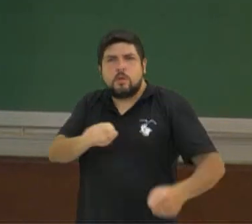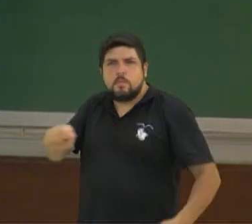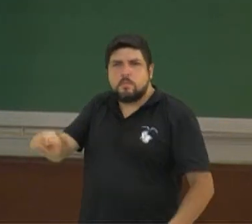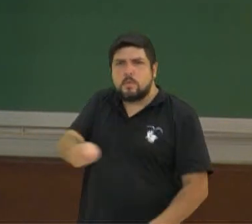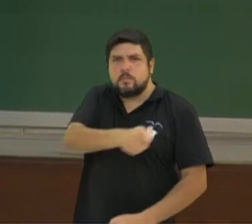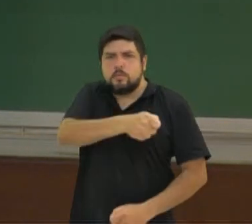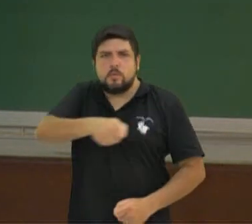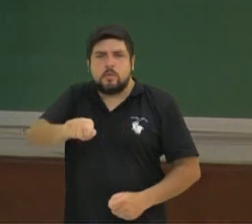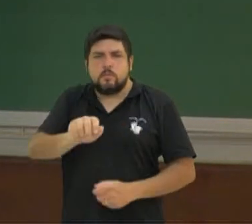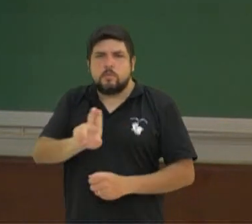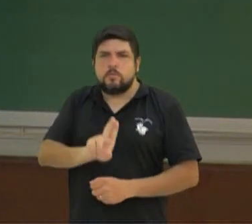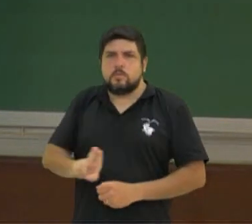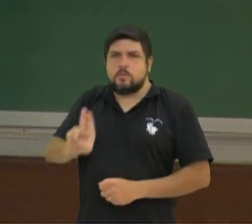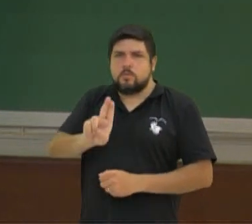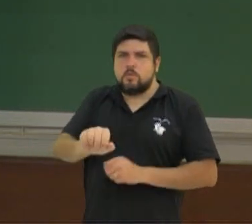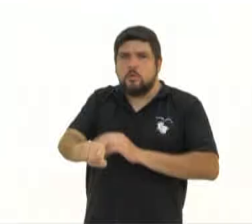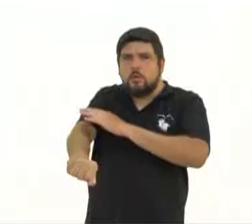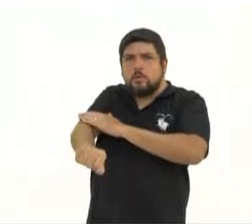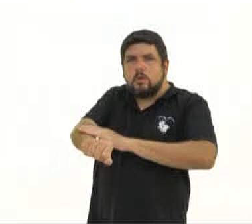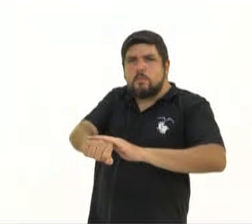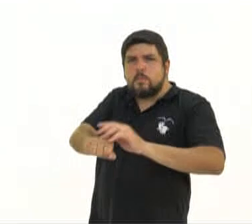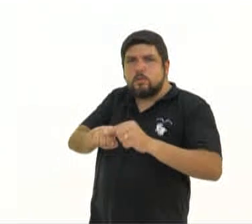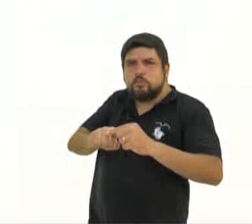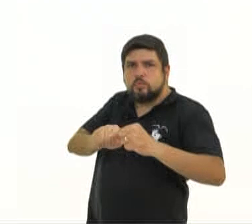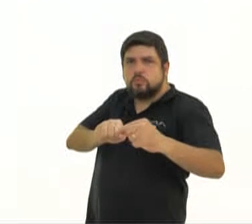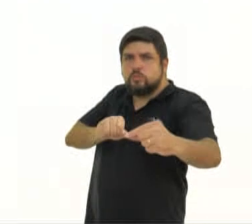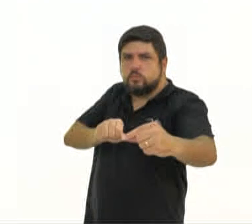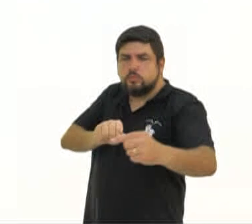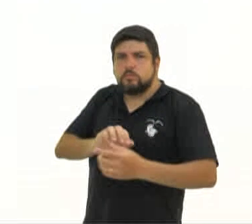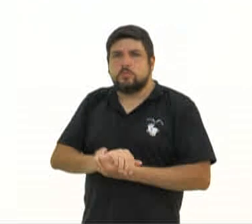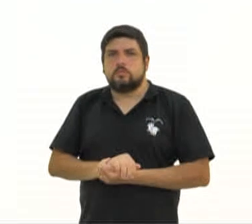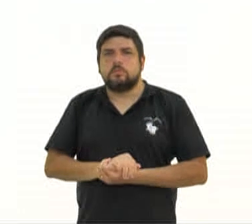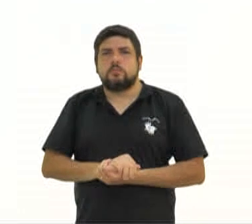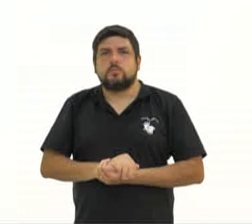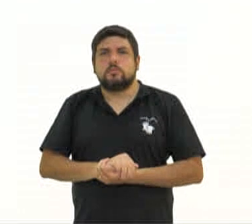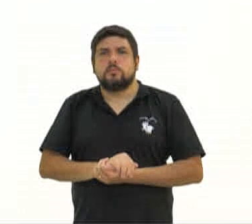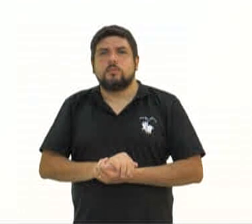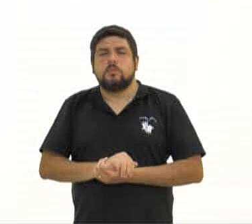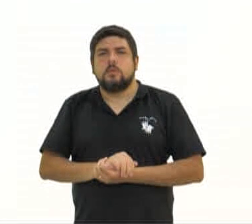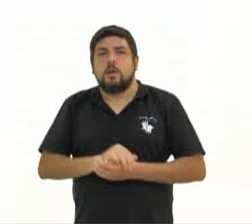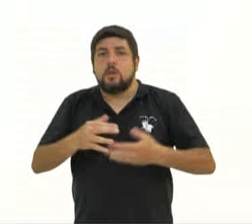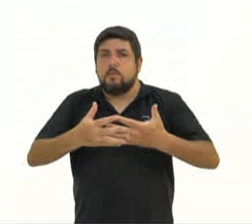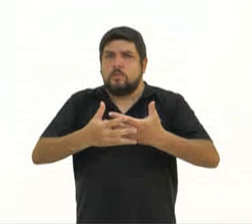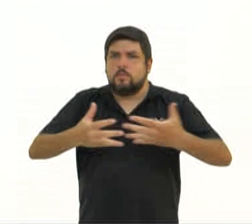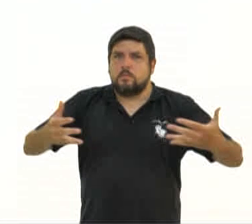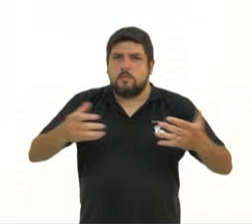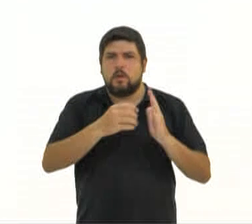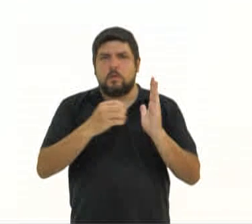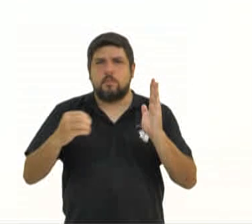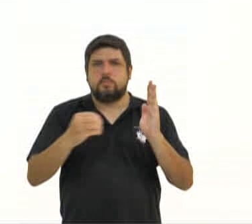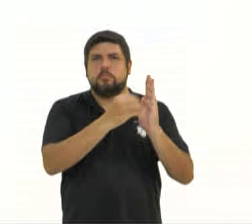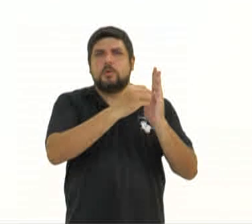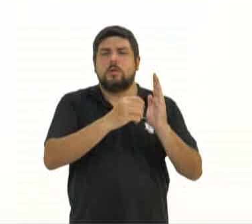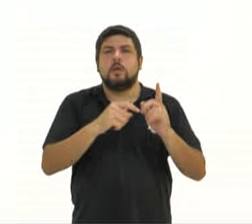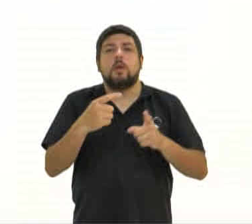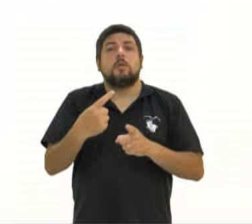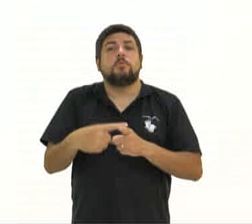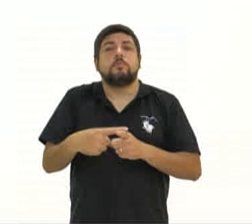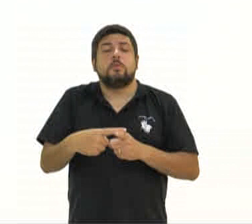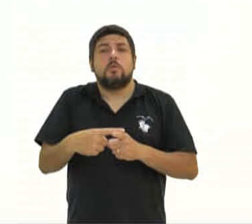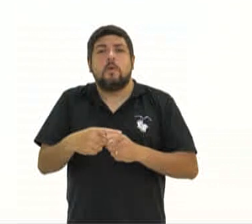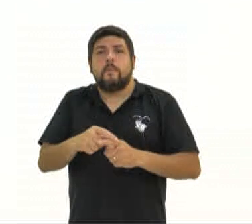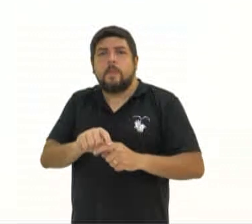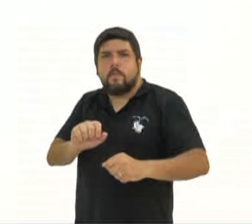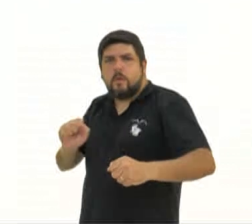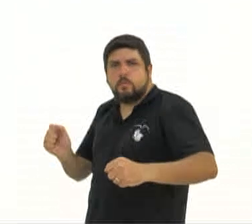extensão do braço do jogador. Então os esportes de parede e rede se caracterizam por ser o quê? Por arremessar,